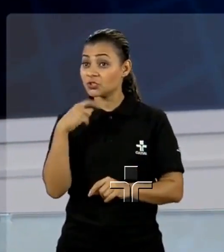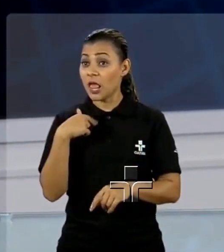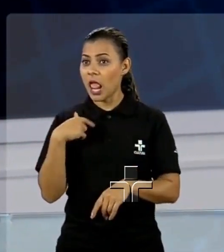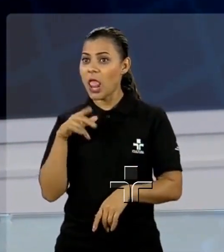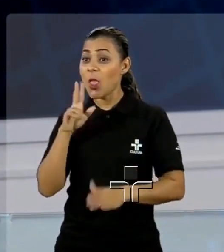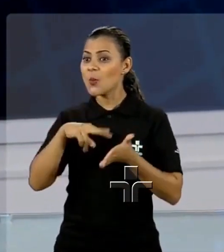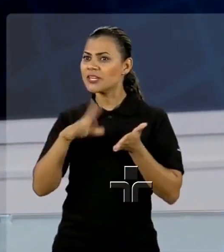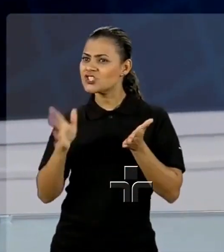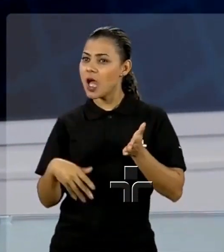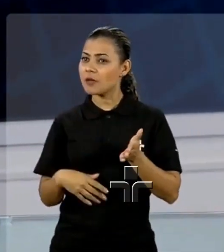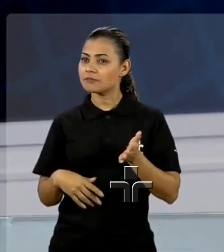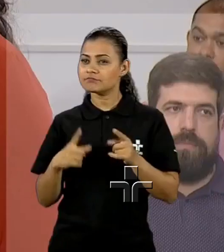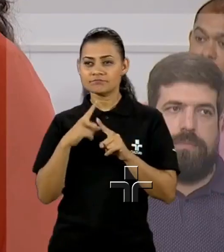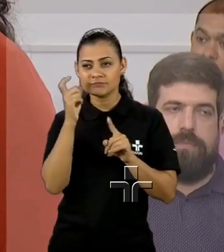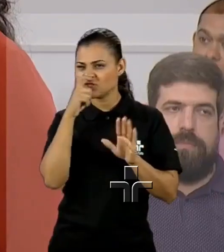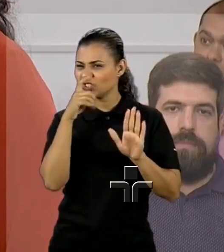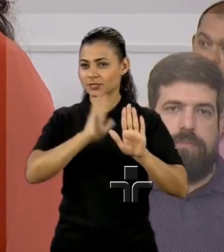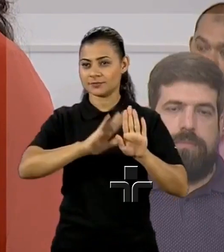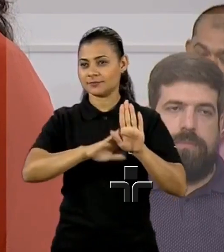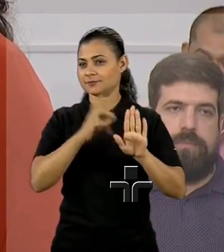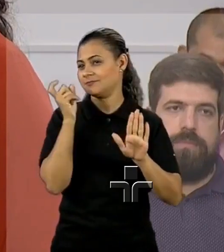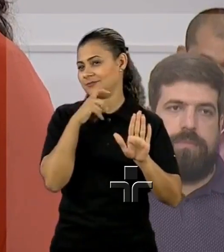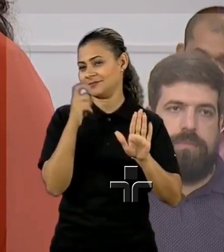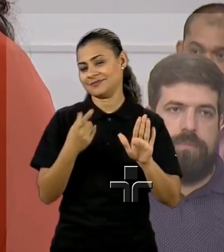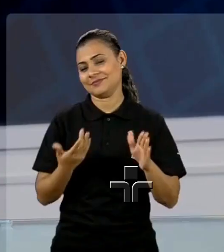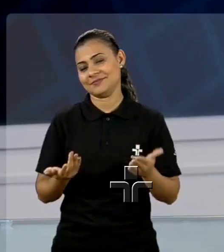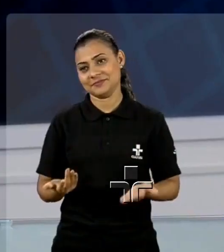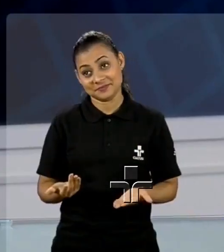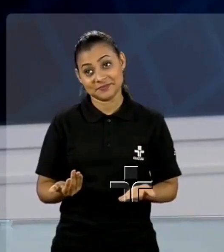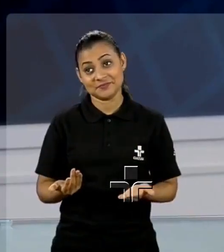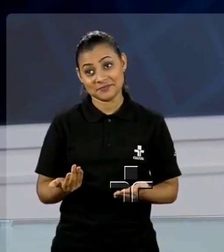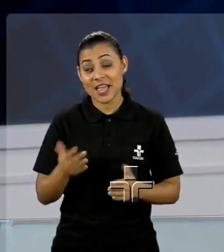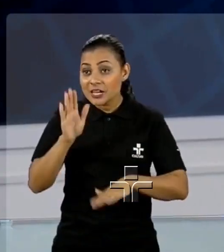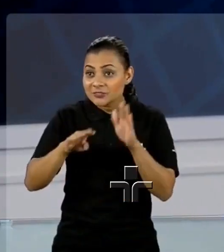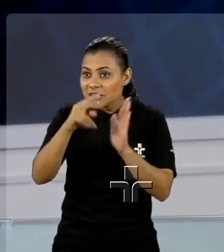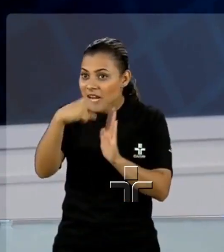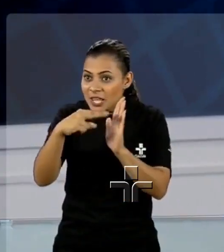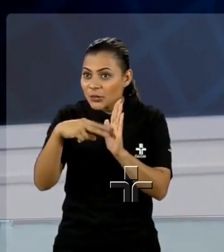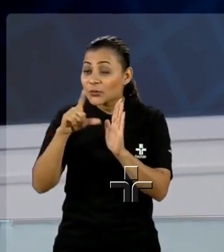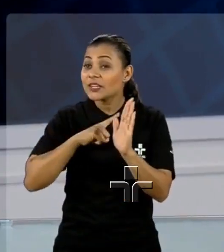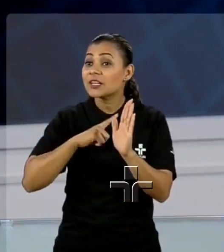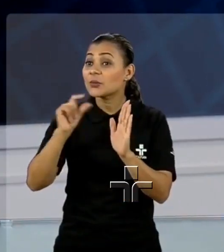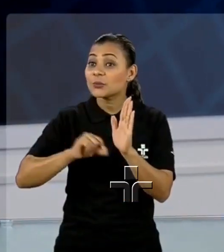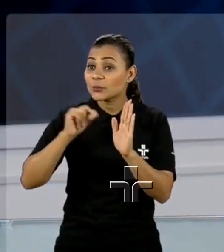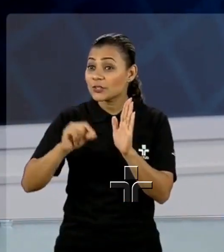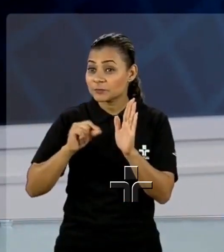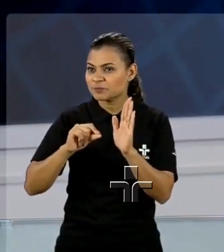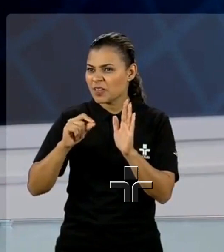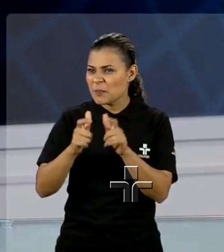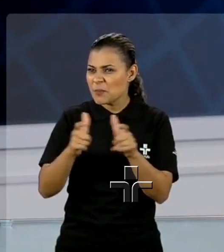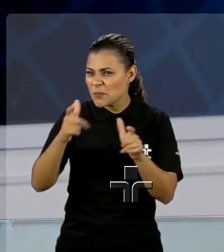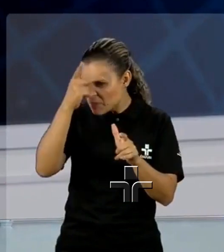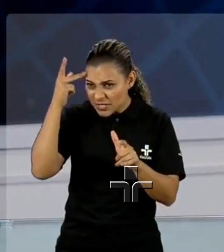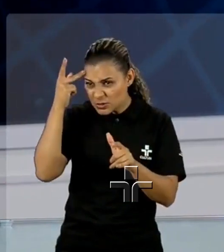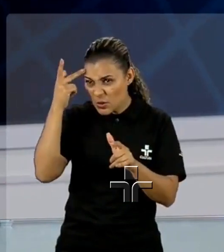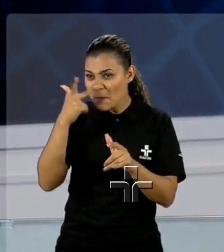leu, certo? Então, eu acho que em relação à leitura tem esse fato, quer dizer, muitas pessoas perdem o prazer